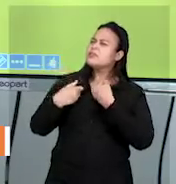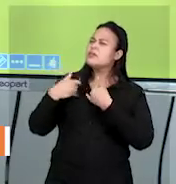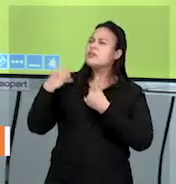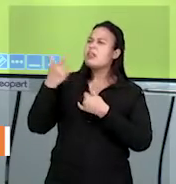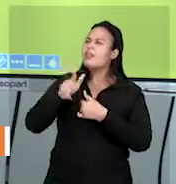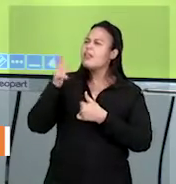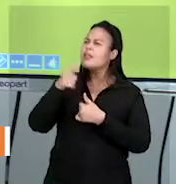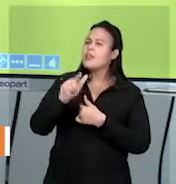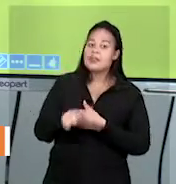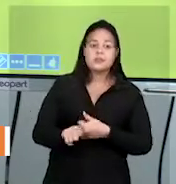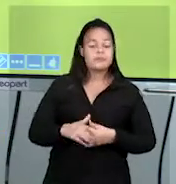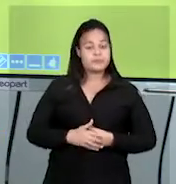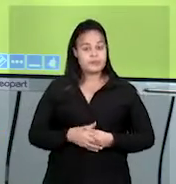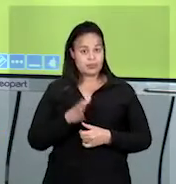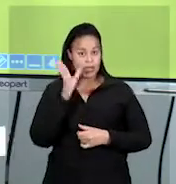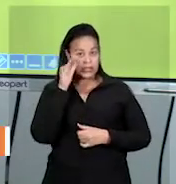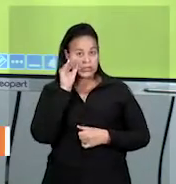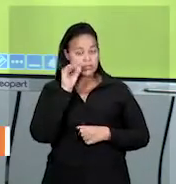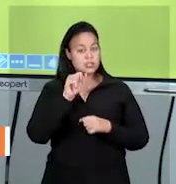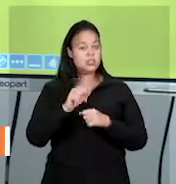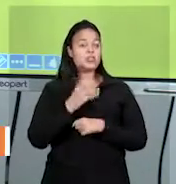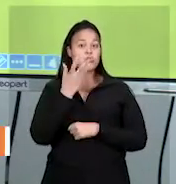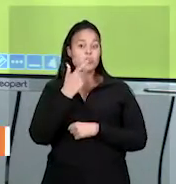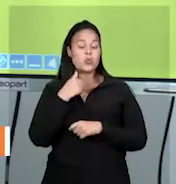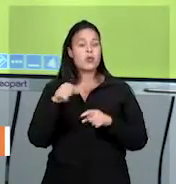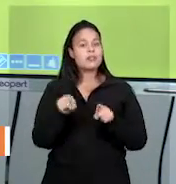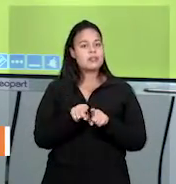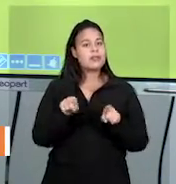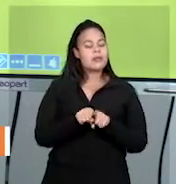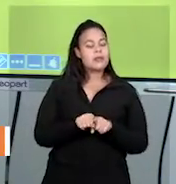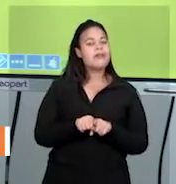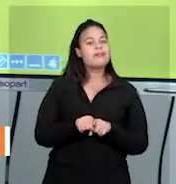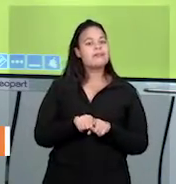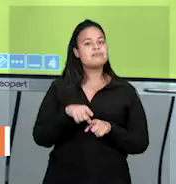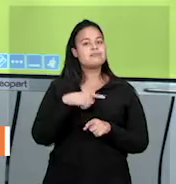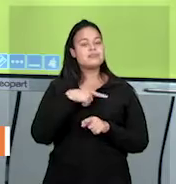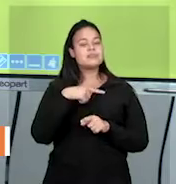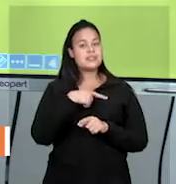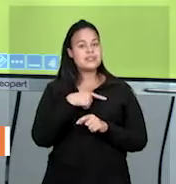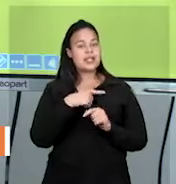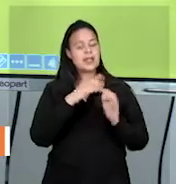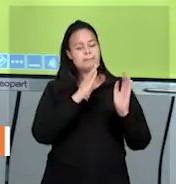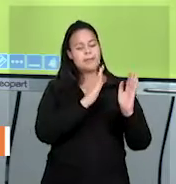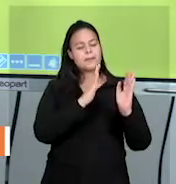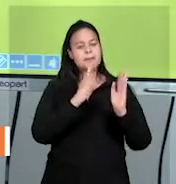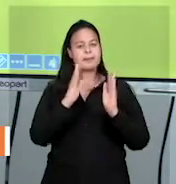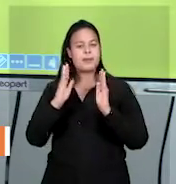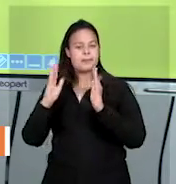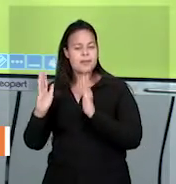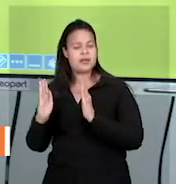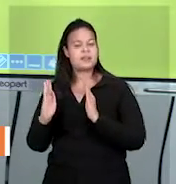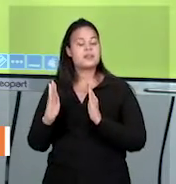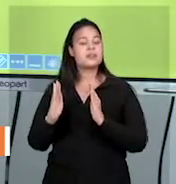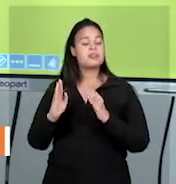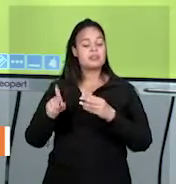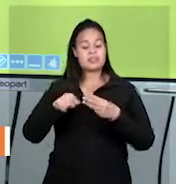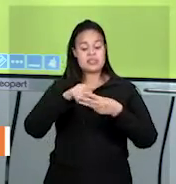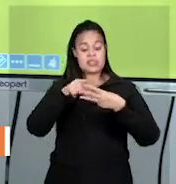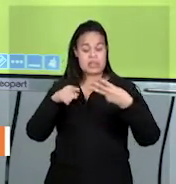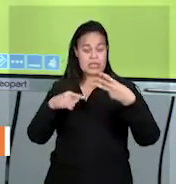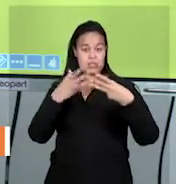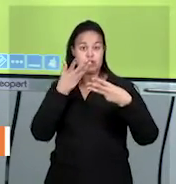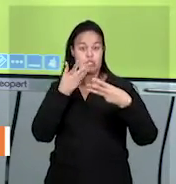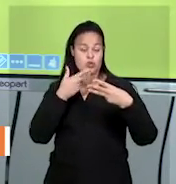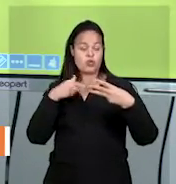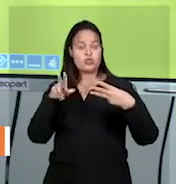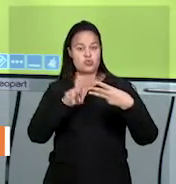E tem outra coisa interessante sobre as cores dos mapas, que existe uma certa convenção, não é regra para se criar mapas, mas tem 3 cores que a gente